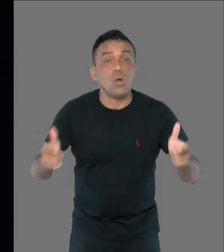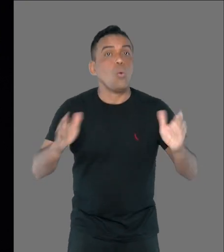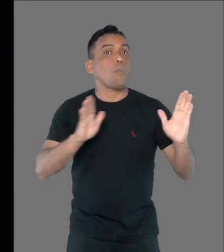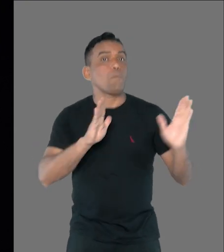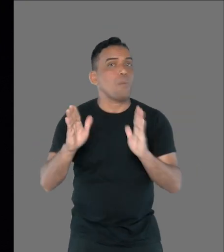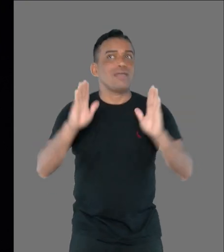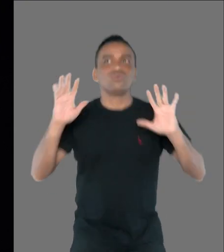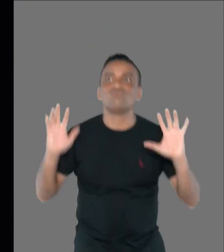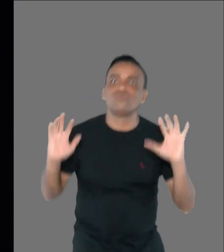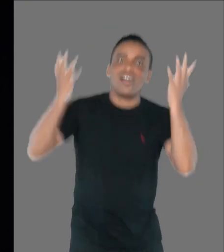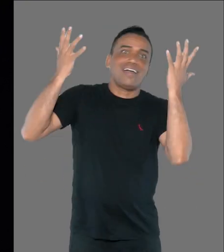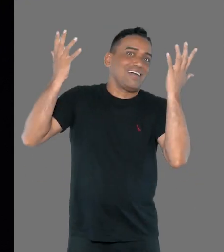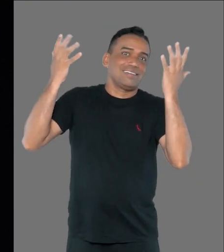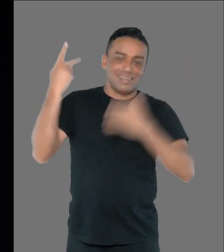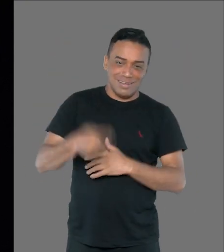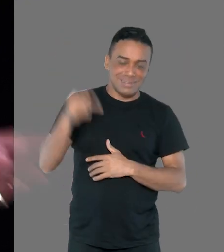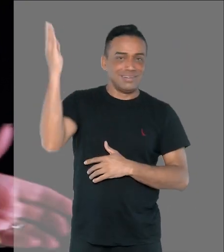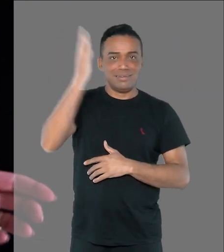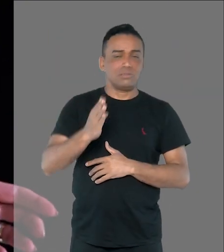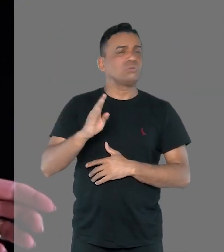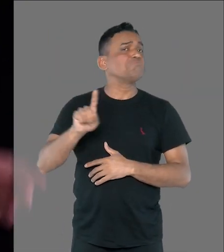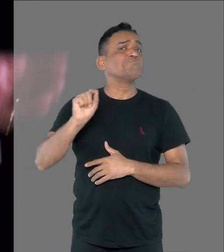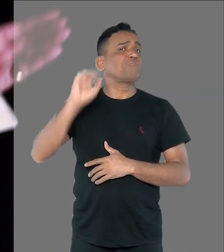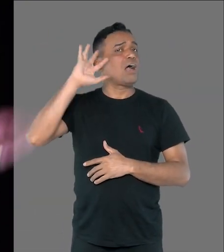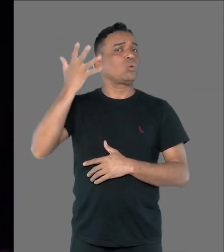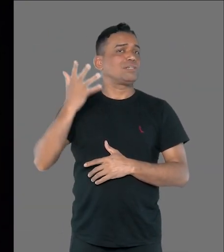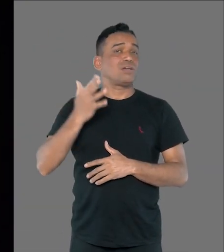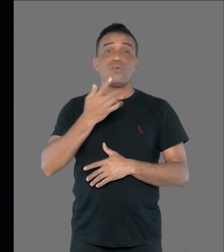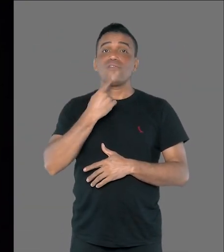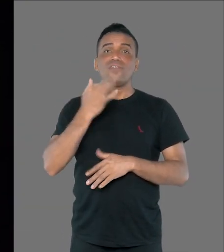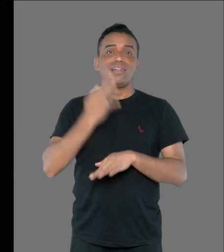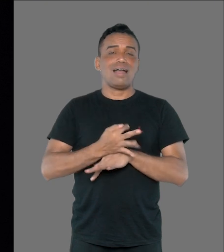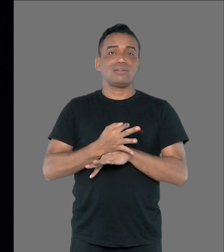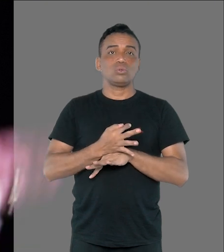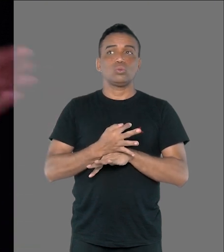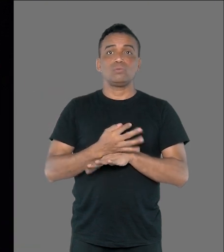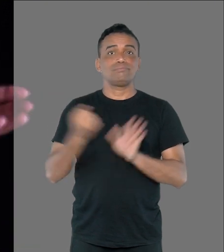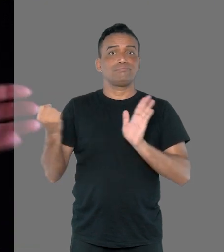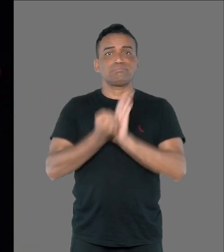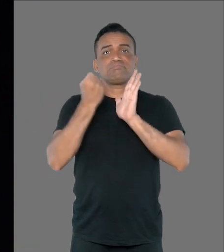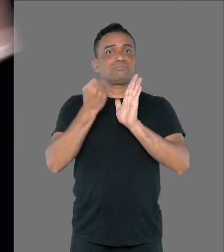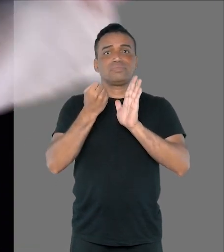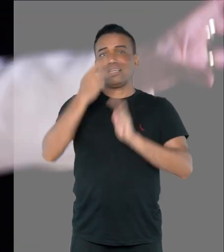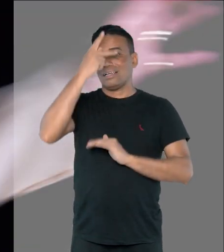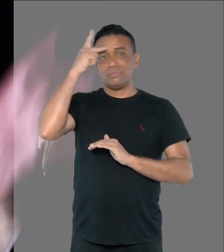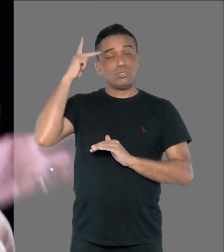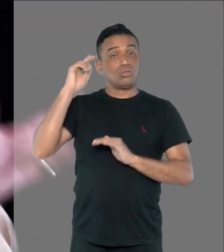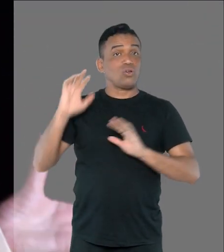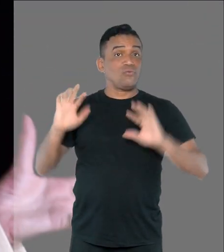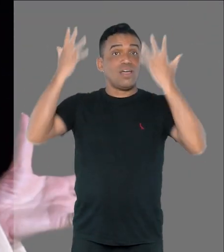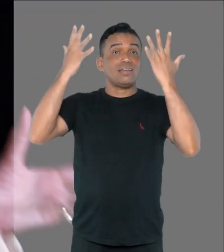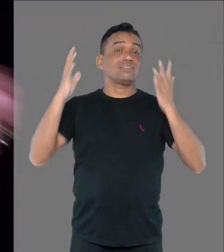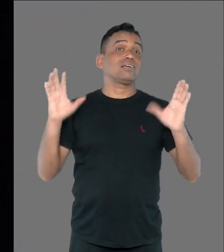de confraternização nesse país. Né? Mas o que aconteceu? Virou um feriado identitário, e aí as pessoas não festejam, só quem festeja são